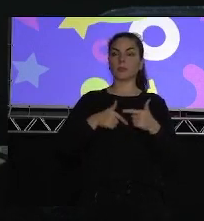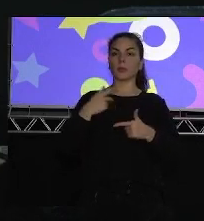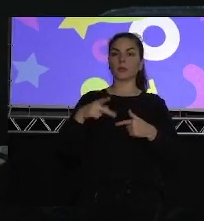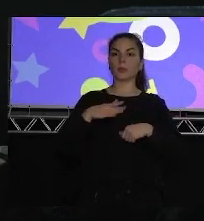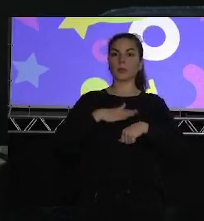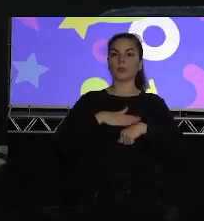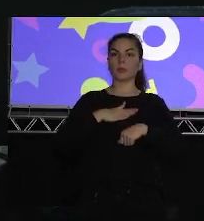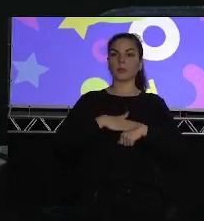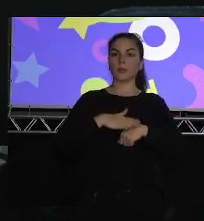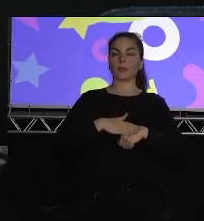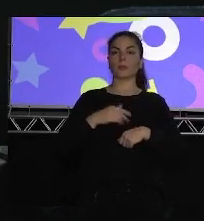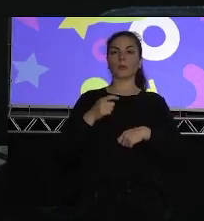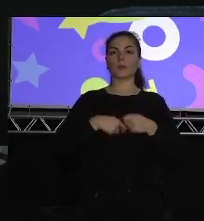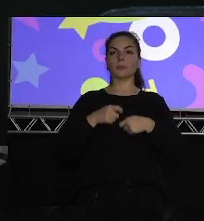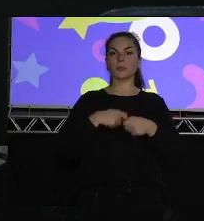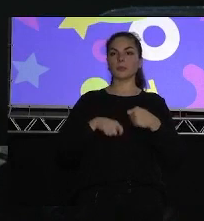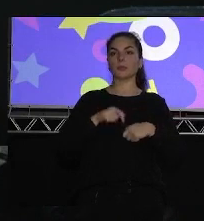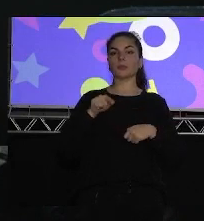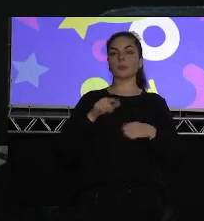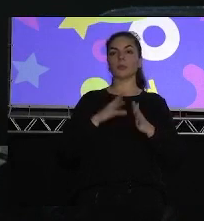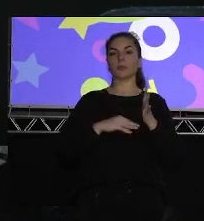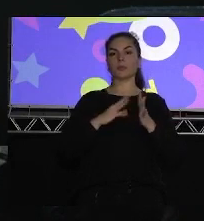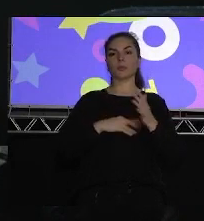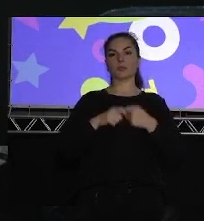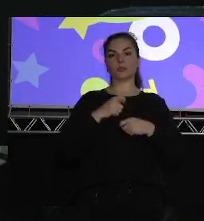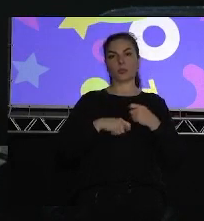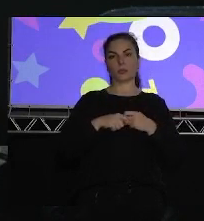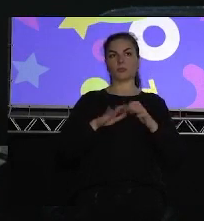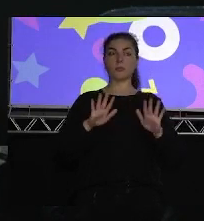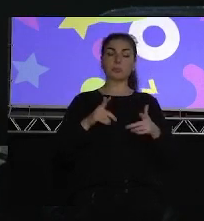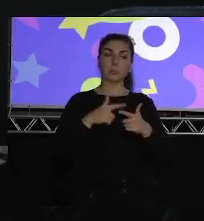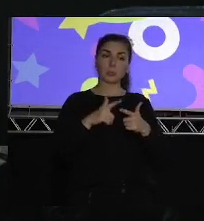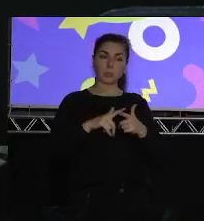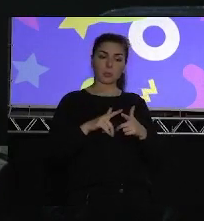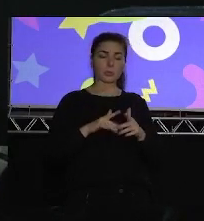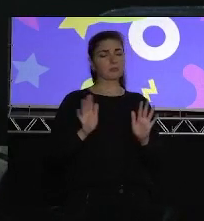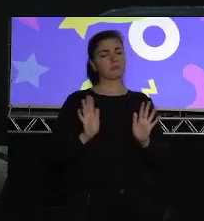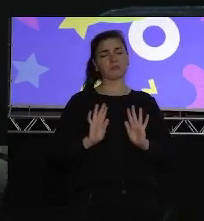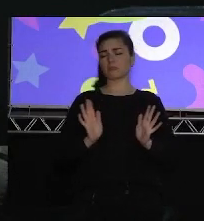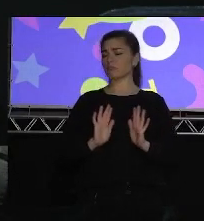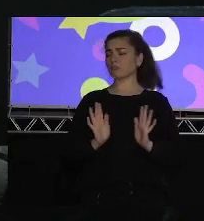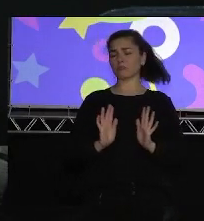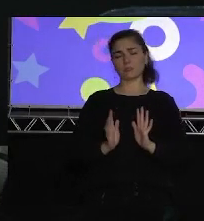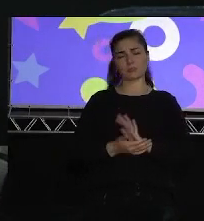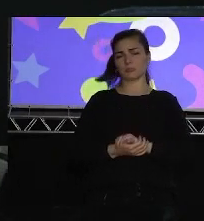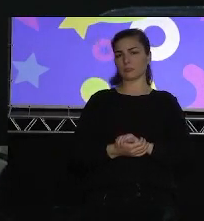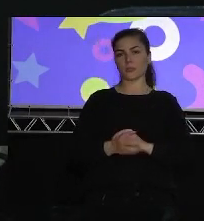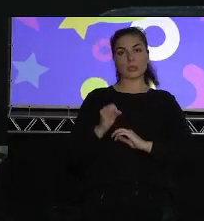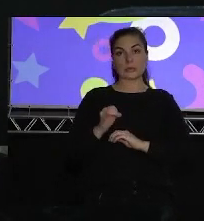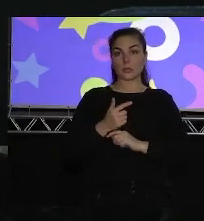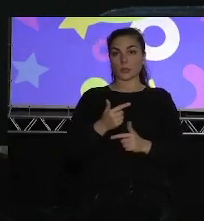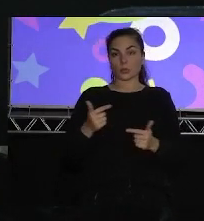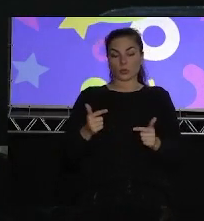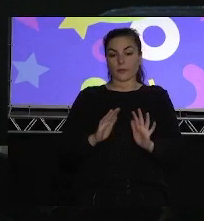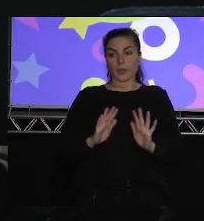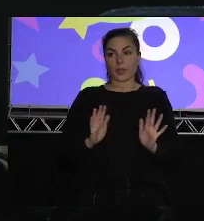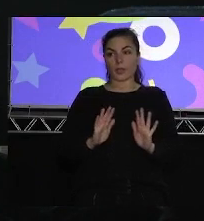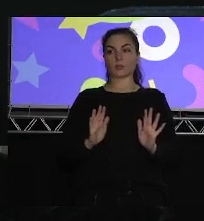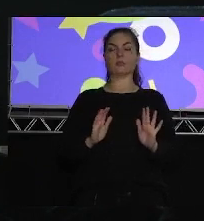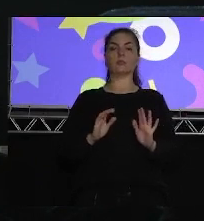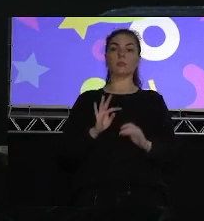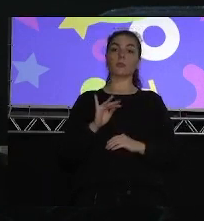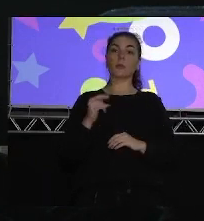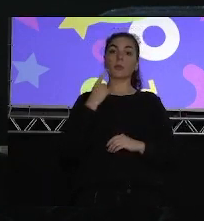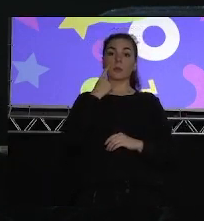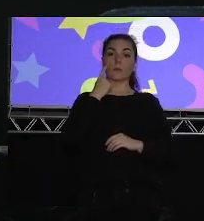aquele business, para aquele modelo de negócio. Tem problema isso para nós? Não, problema nenhum. Se não tivesse, por exemplo, não, é porque o TI está